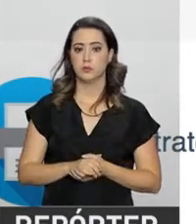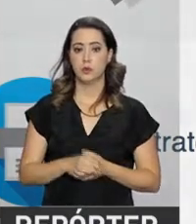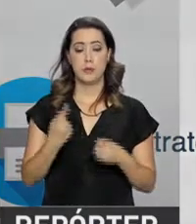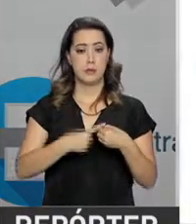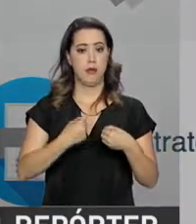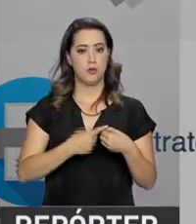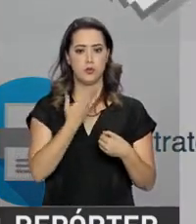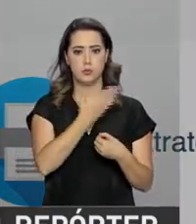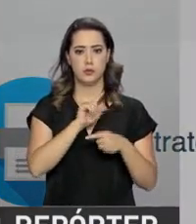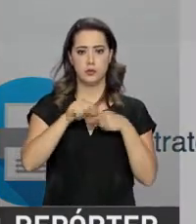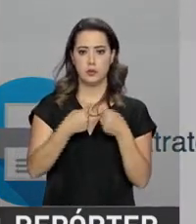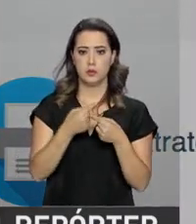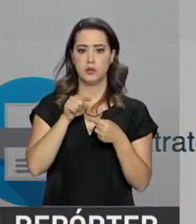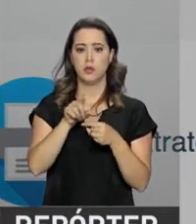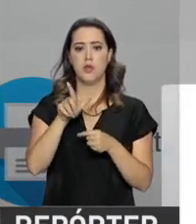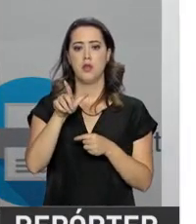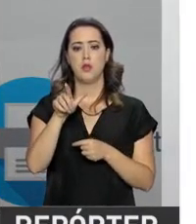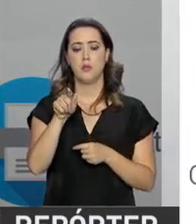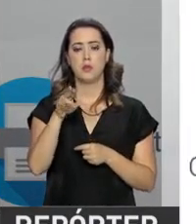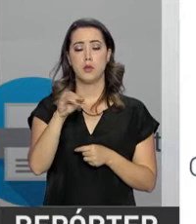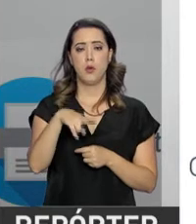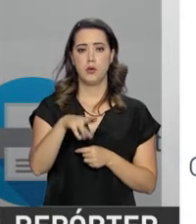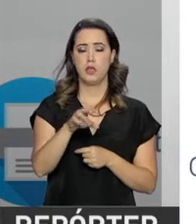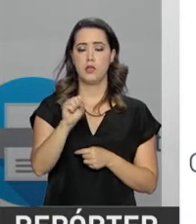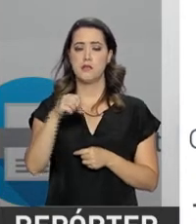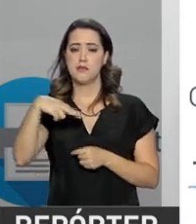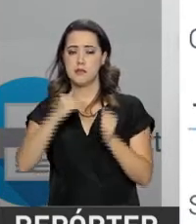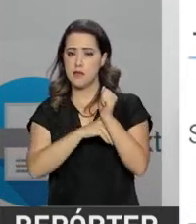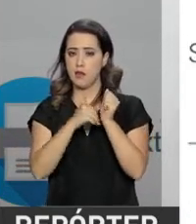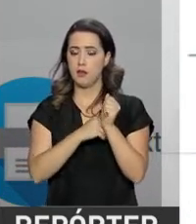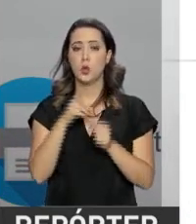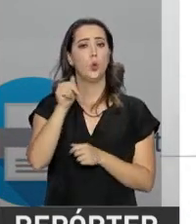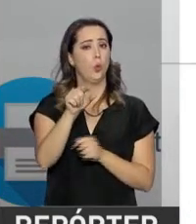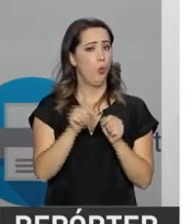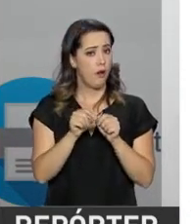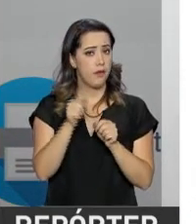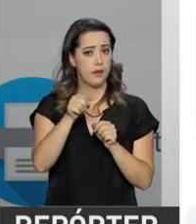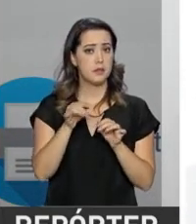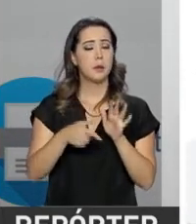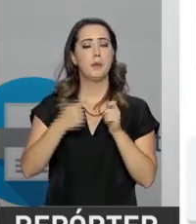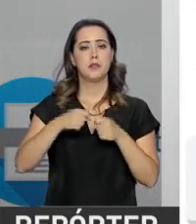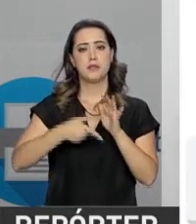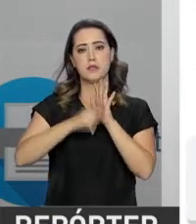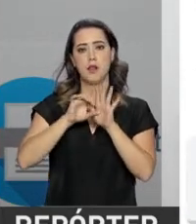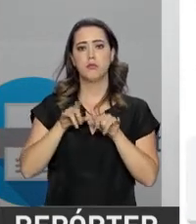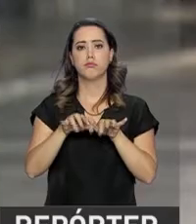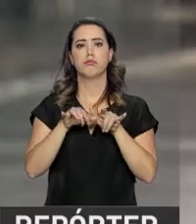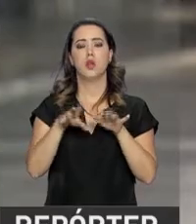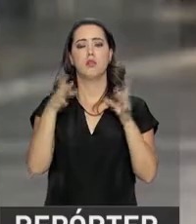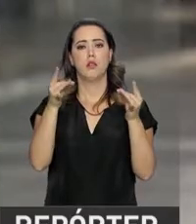Urbana. Depois, é só colocar login e senha. Se você nunca acessou o site, precisa fazer um cadastro e a